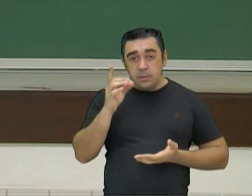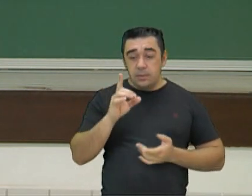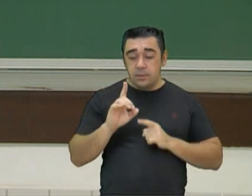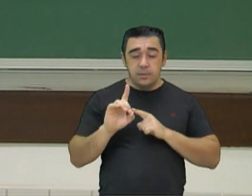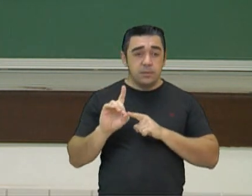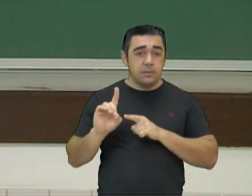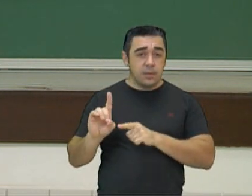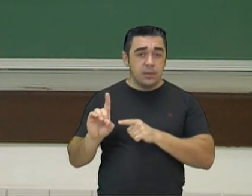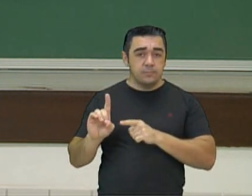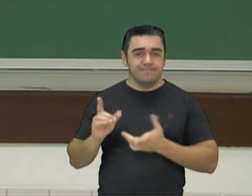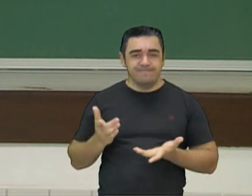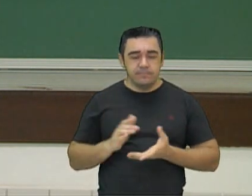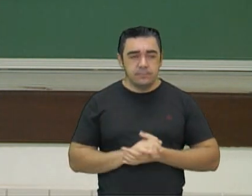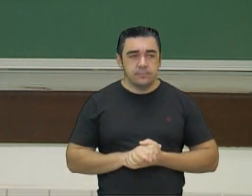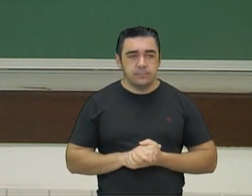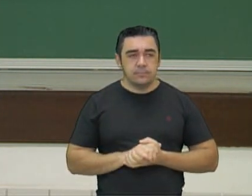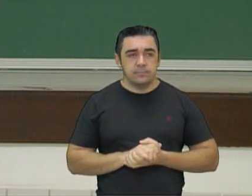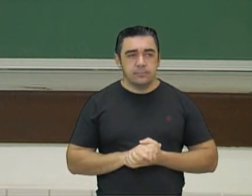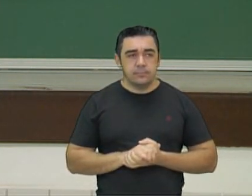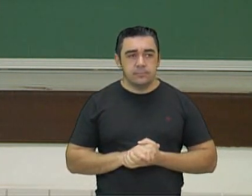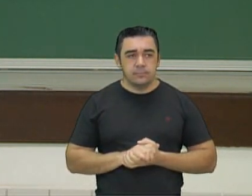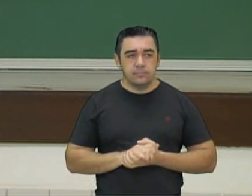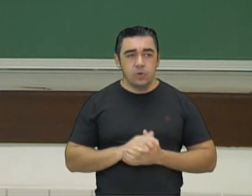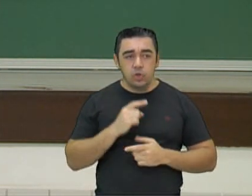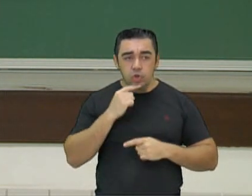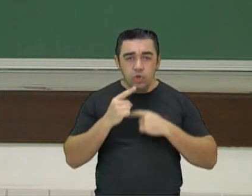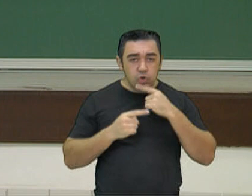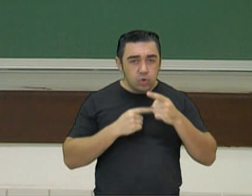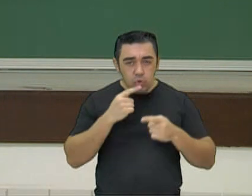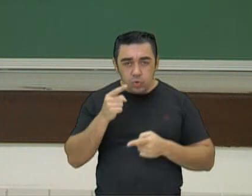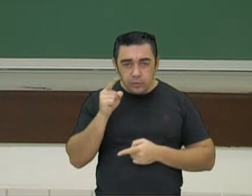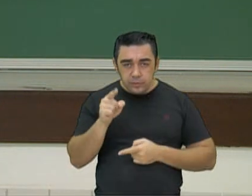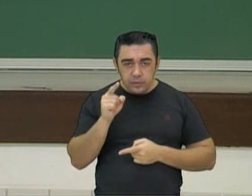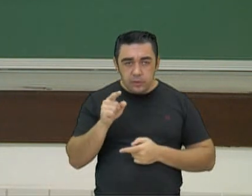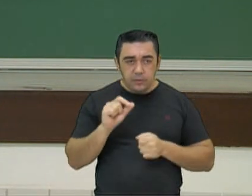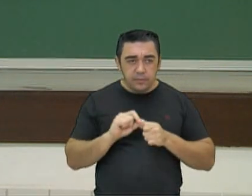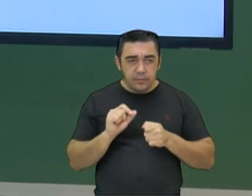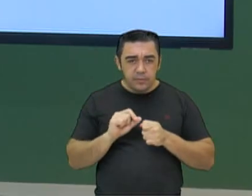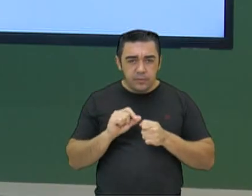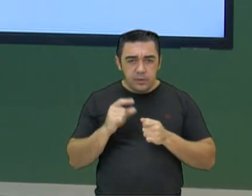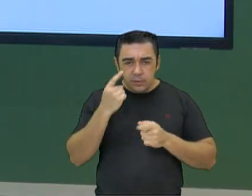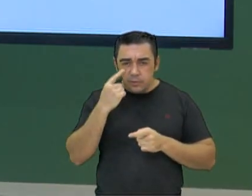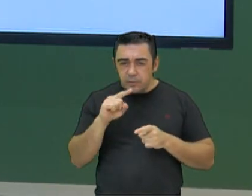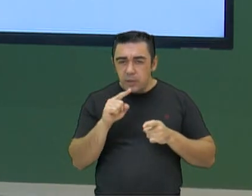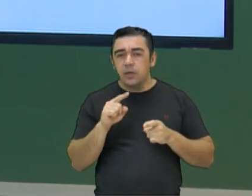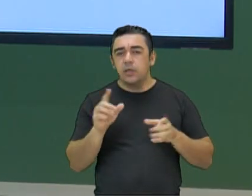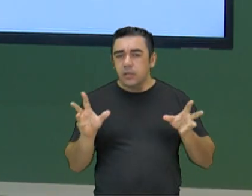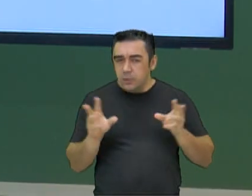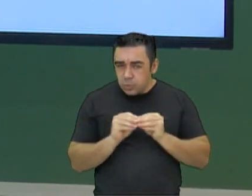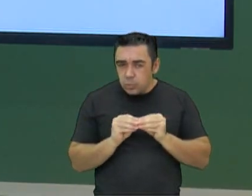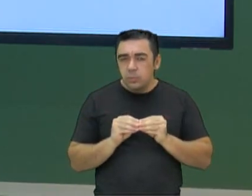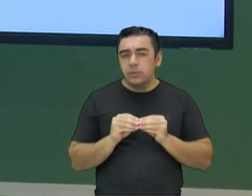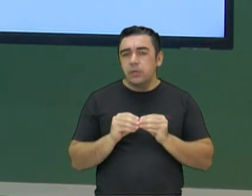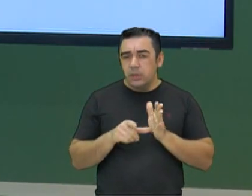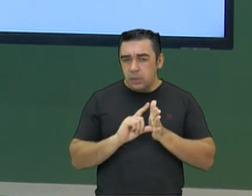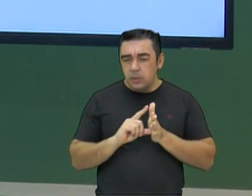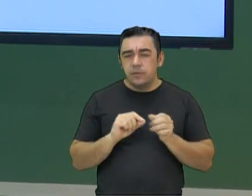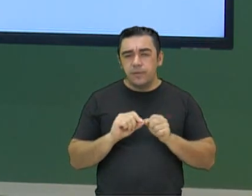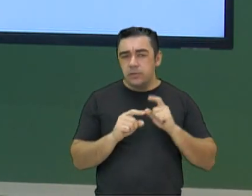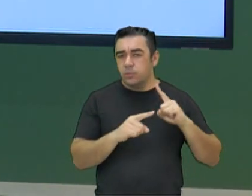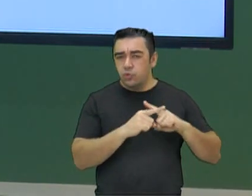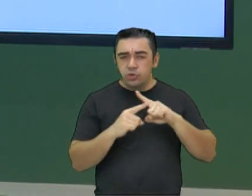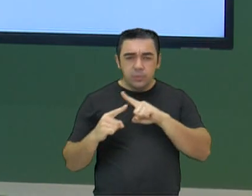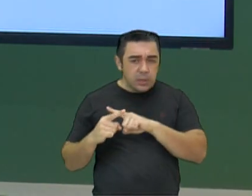D. Tranquilo? Qualquer dúvida, gente? Só dá uma revisadinha, revisa aqui, né? Simplesmente multiplicação